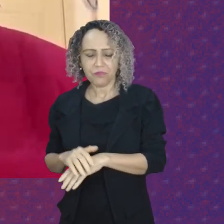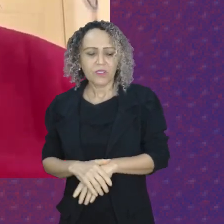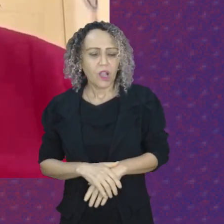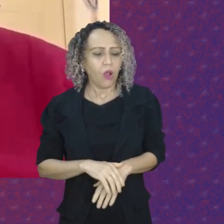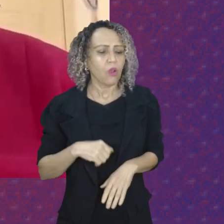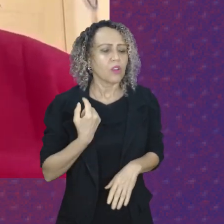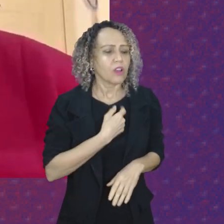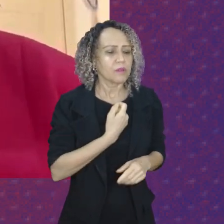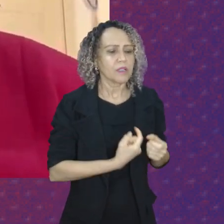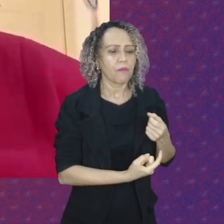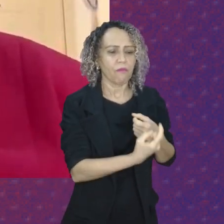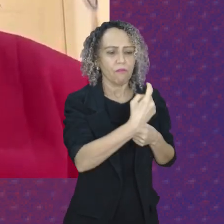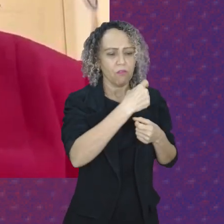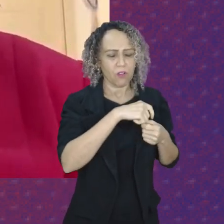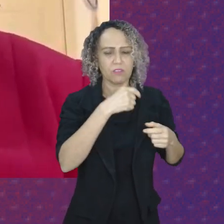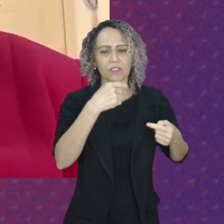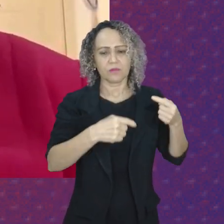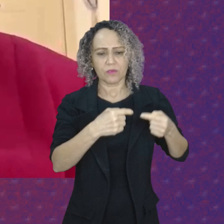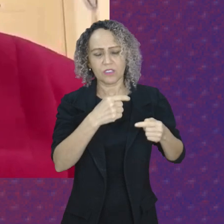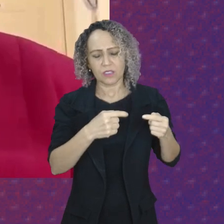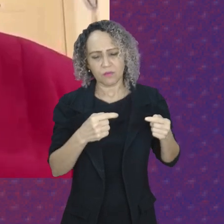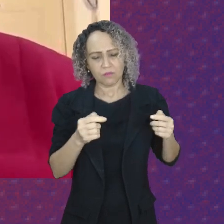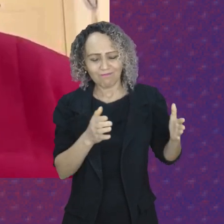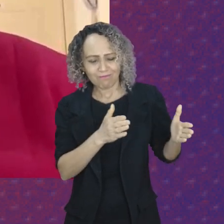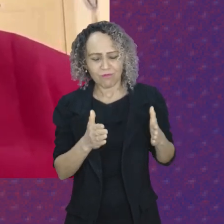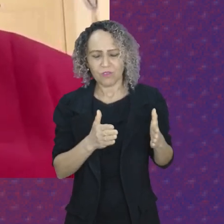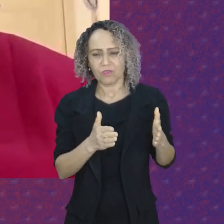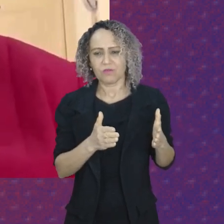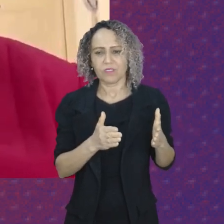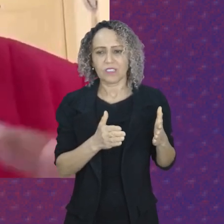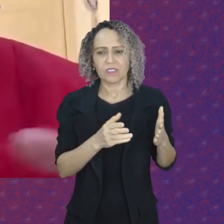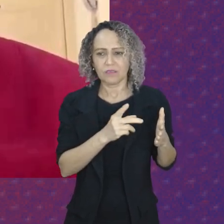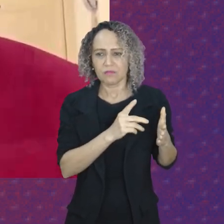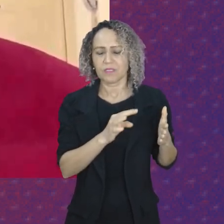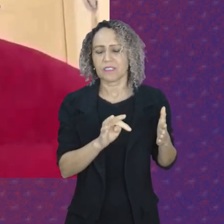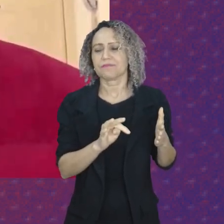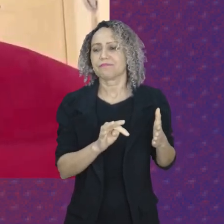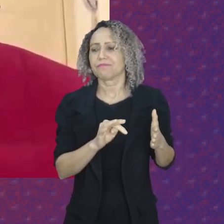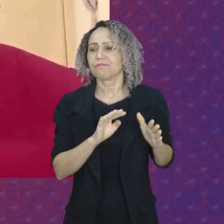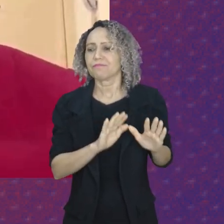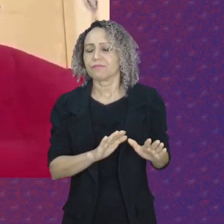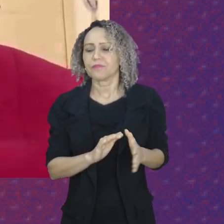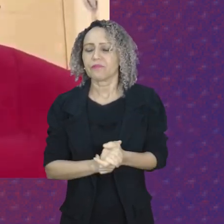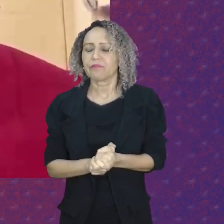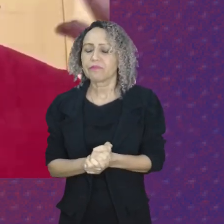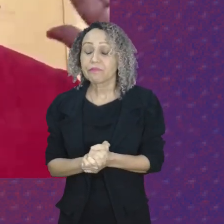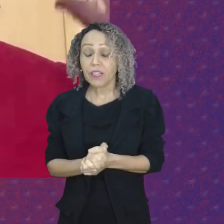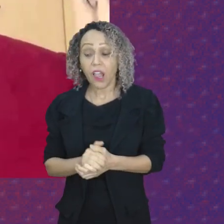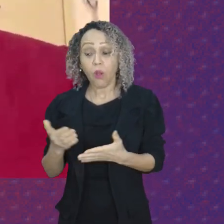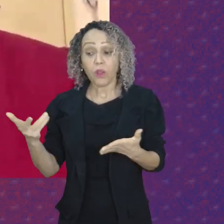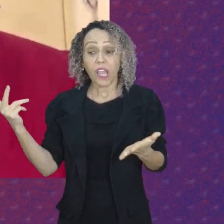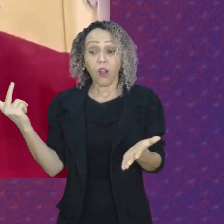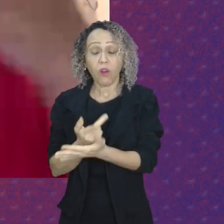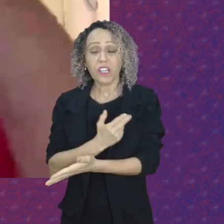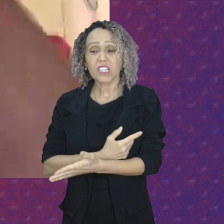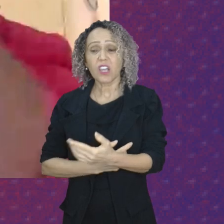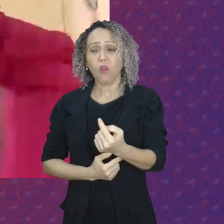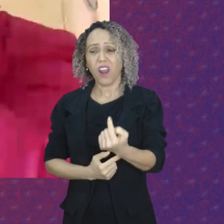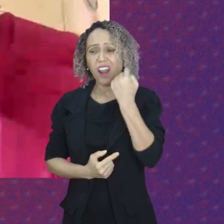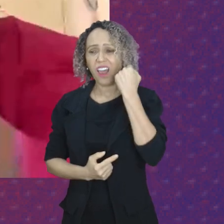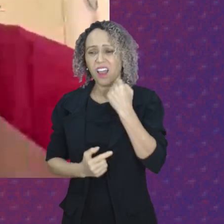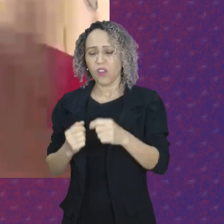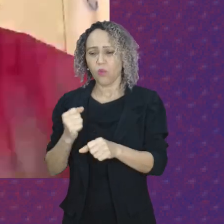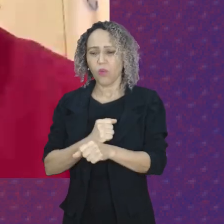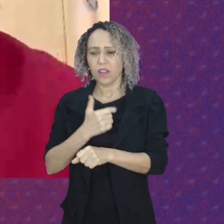golpe parlamentar de 2016, que hoje cada vez mais, né, fica configurado como uma grande articulação,